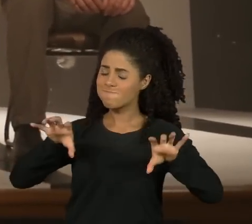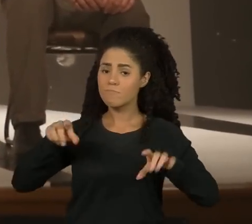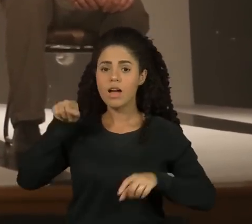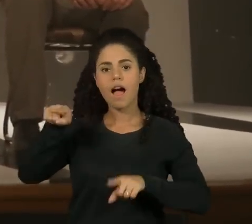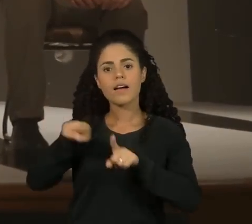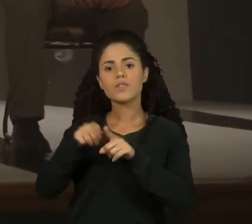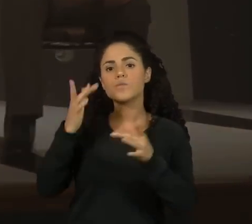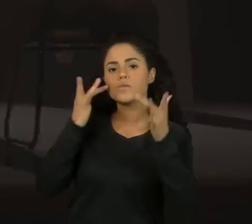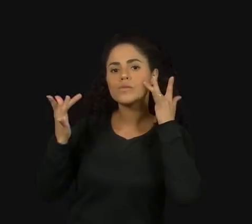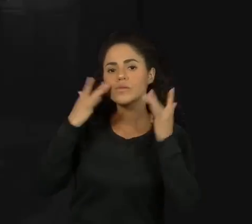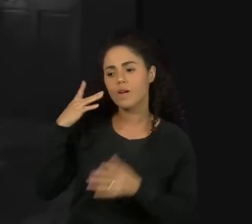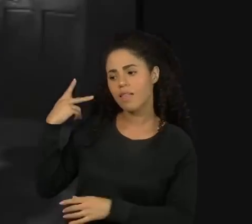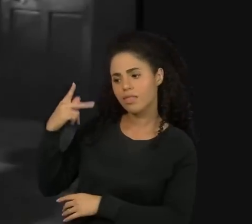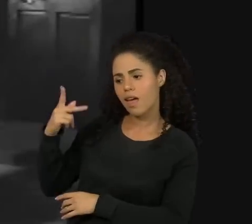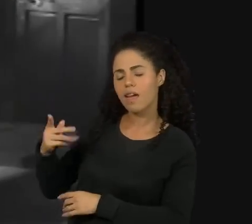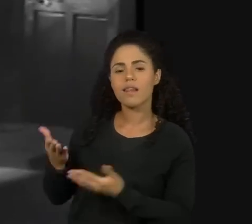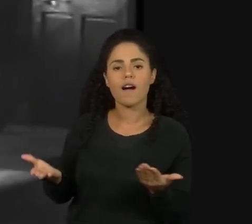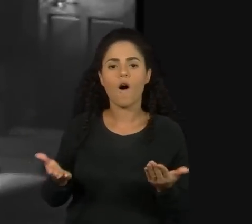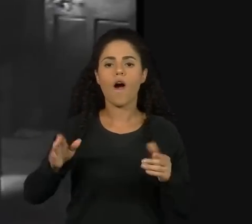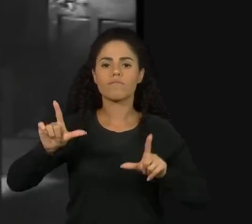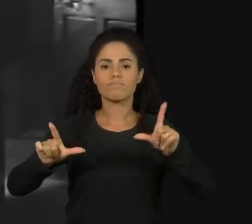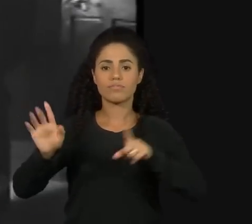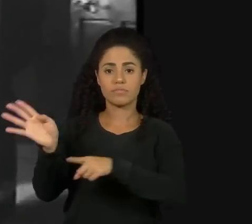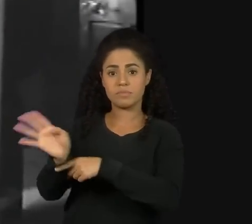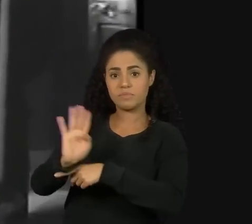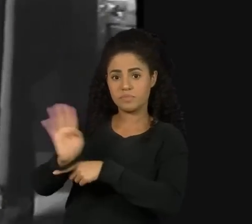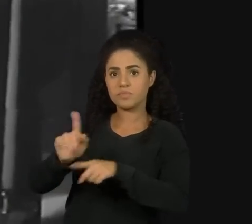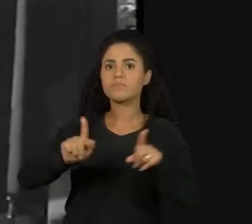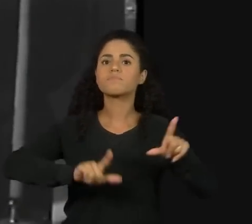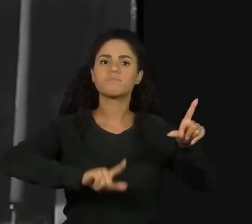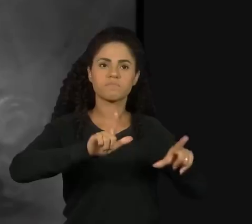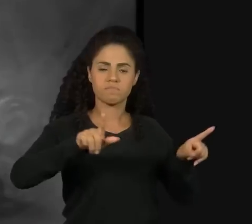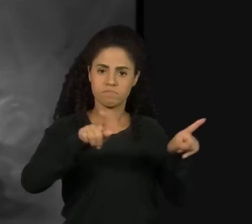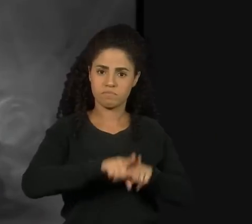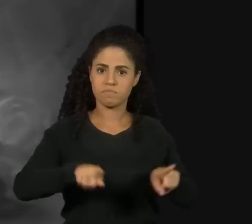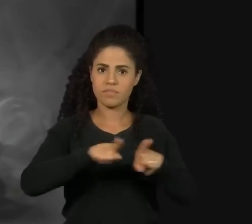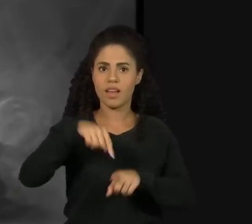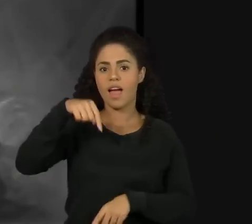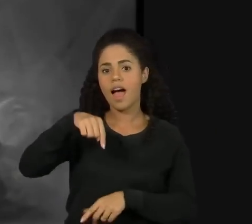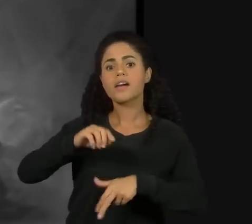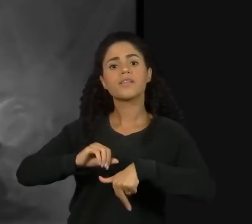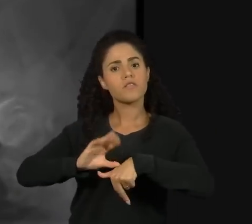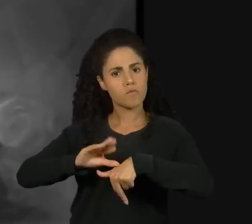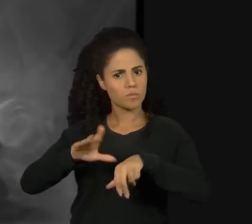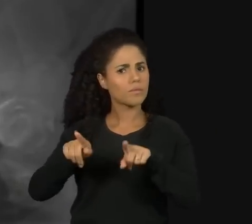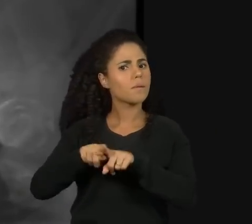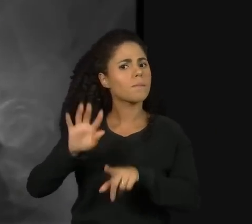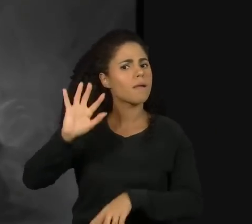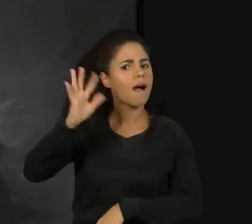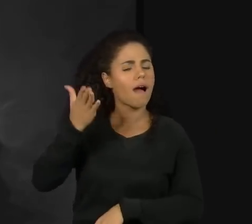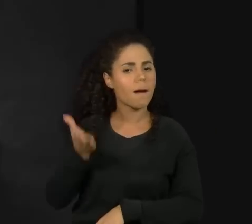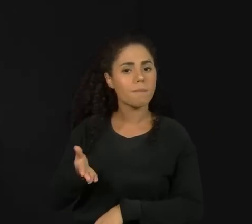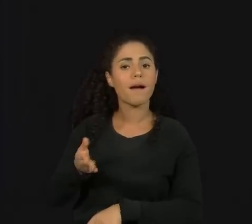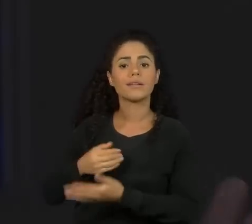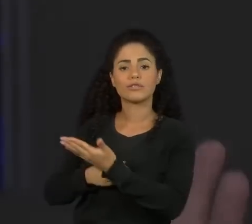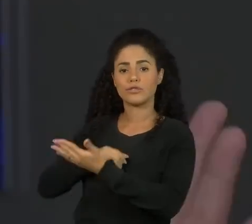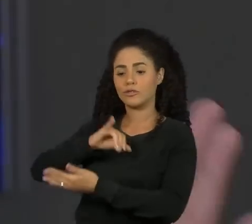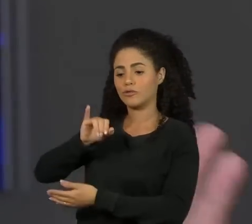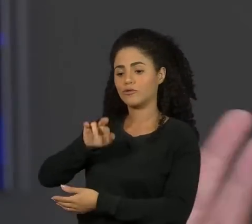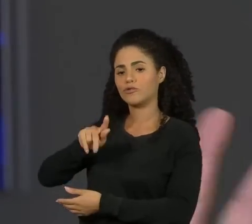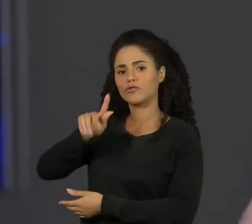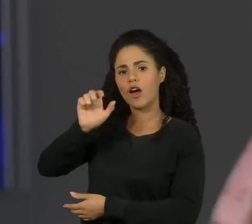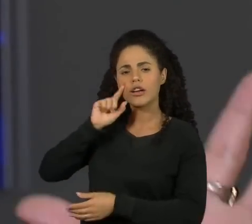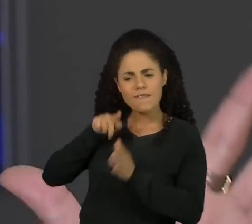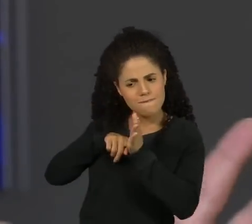Suas peças logo ganhariam as telas do cinema e da TV, inclusive aqui na Cultura. Jorge Fajala se